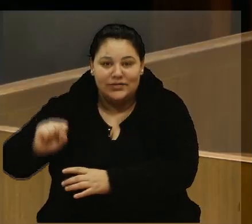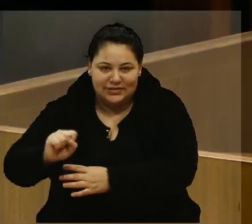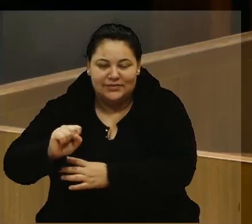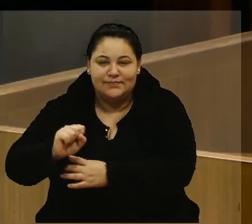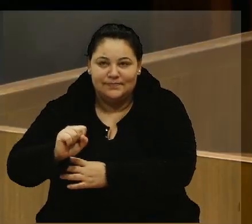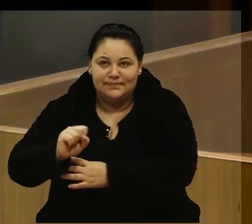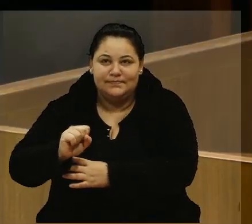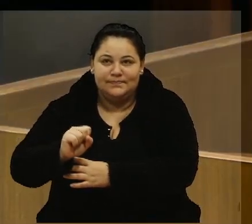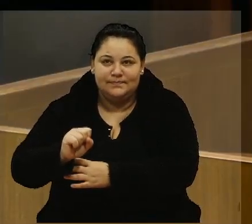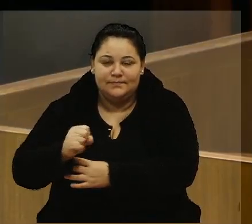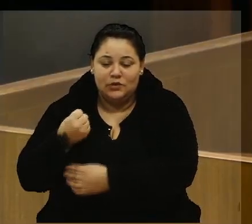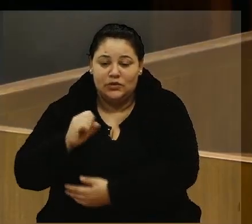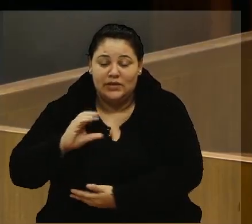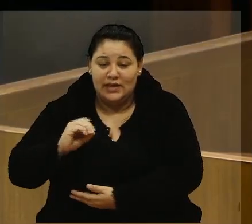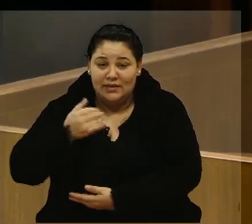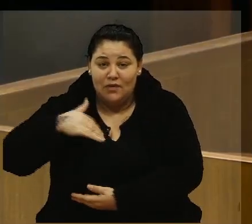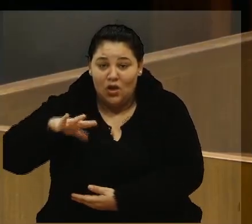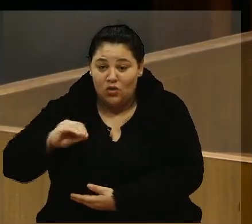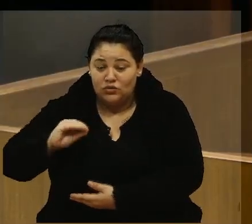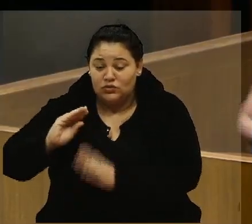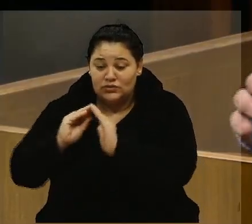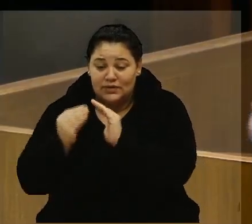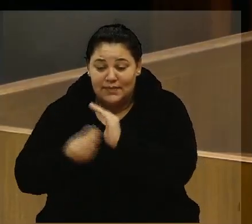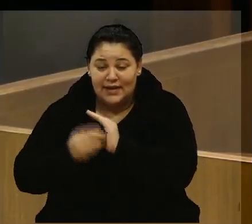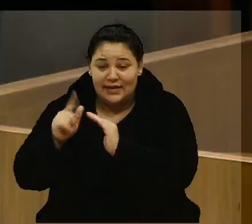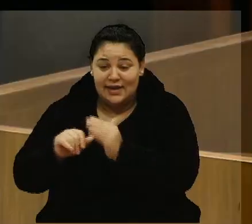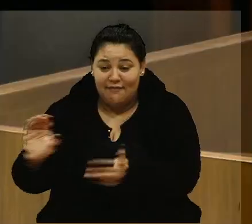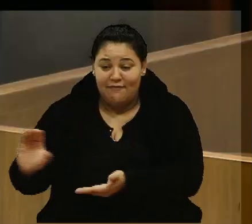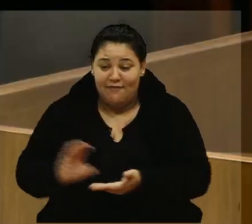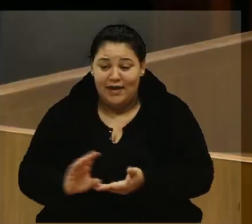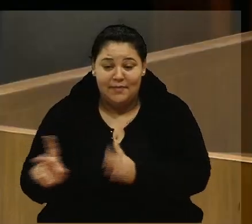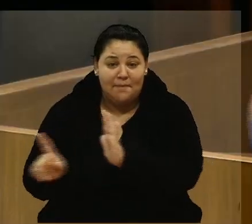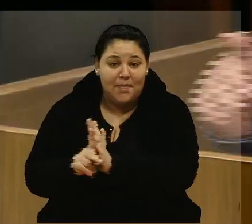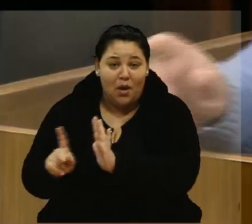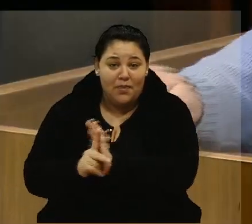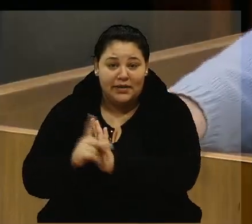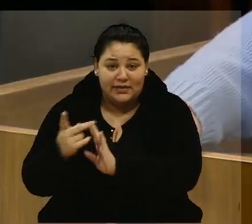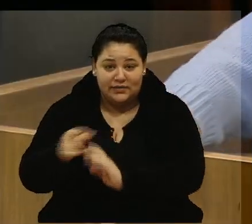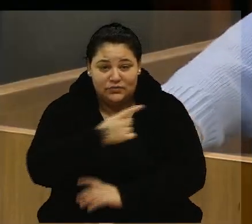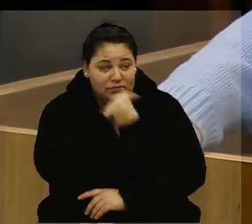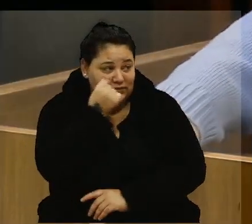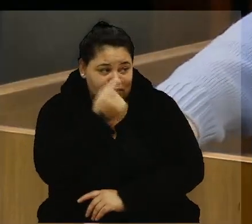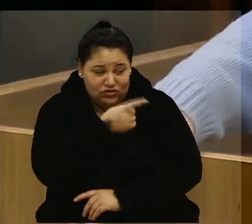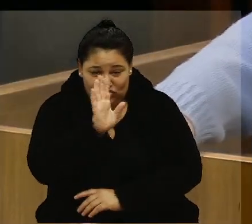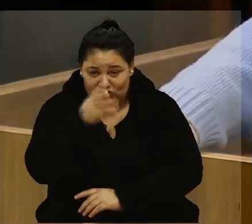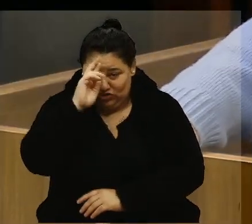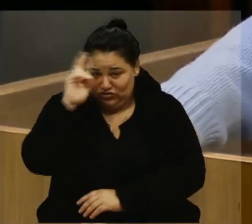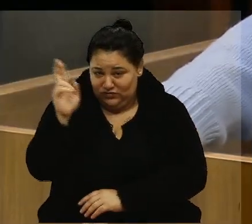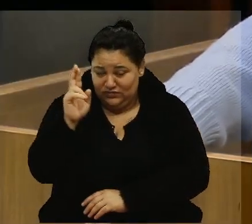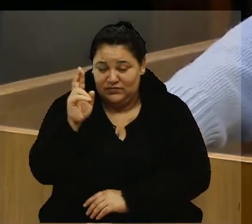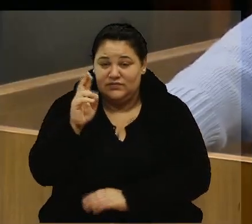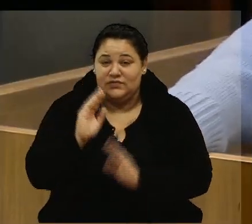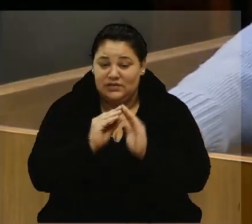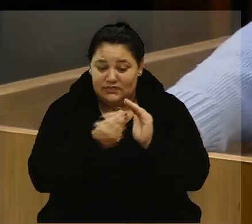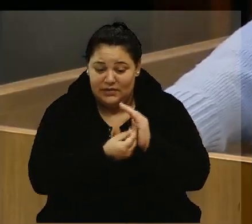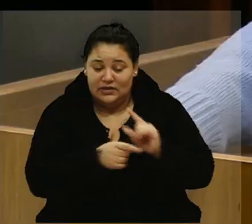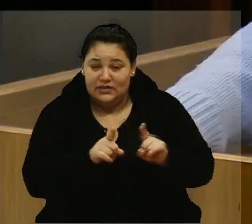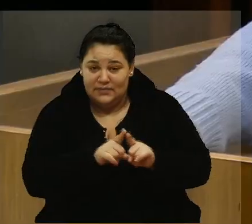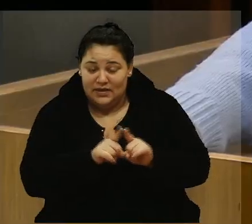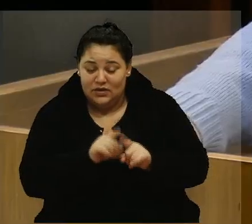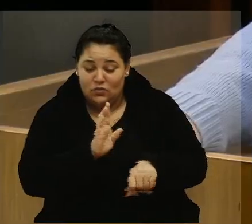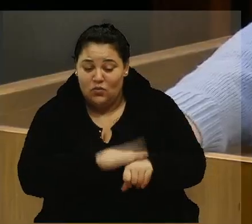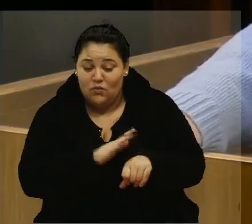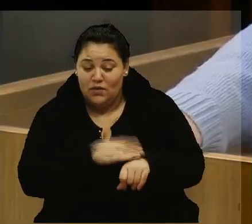do SAMAI, aonde serão recursos próprios, vereador Eloy Frisso. O senhor que foi diretor do SAMAI. E quando a gente